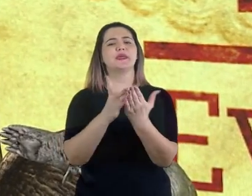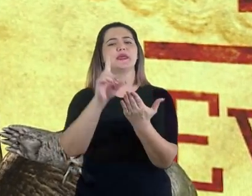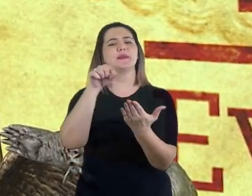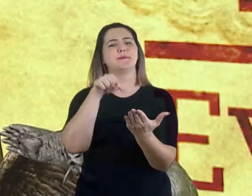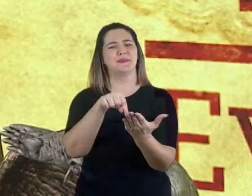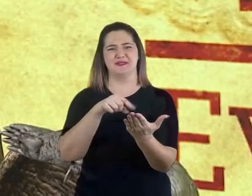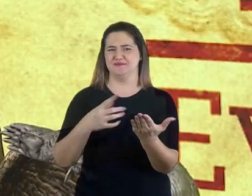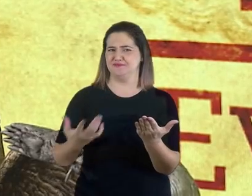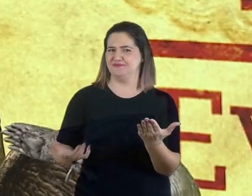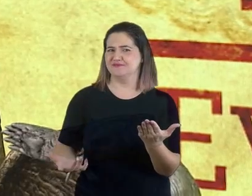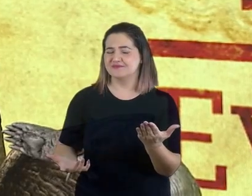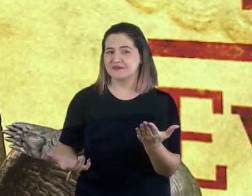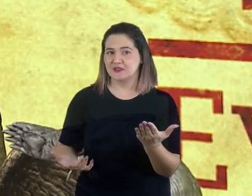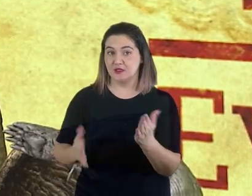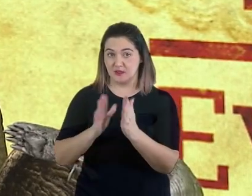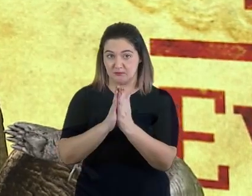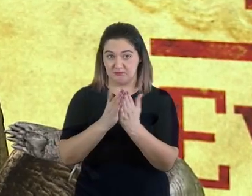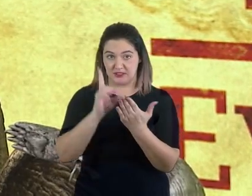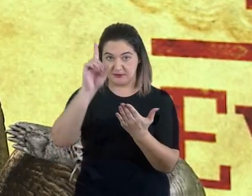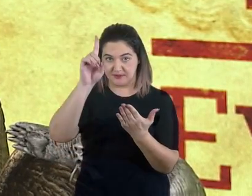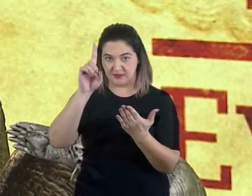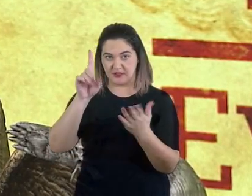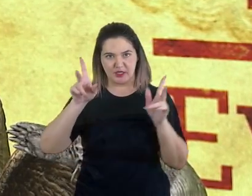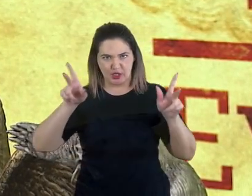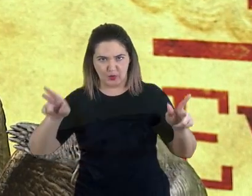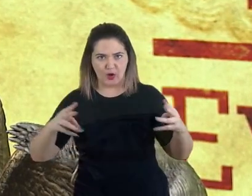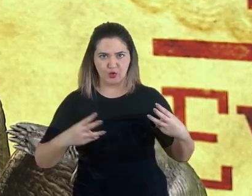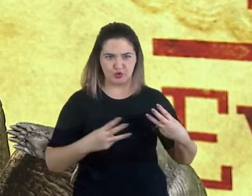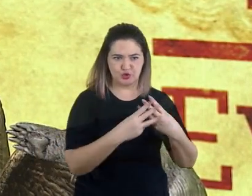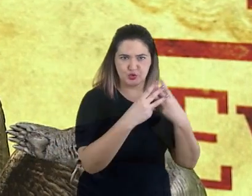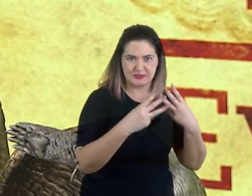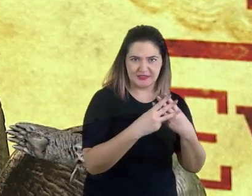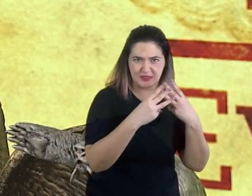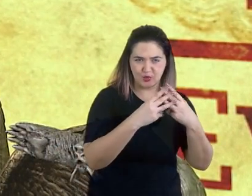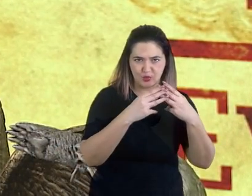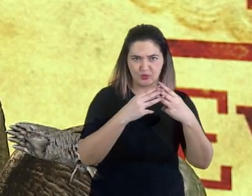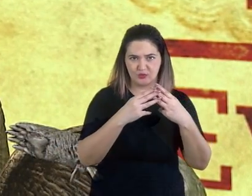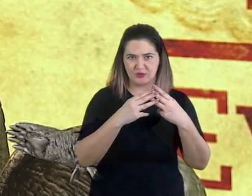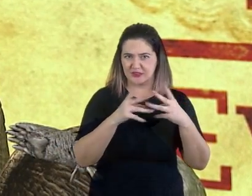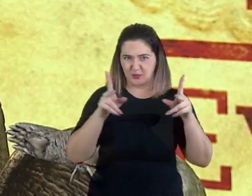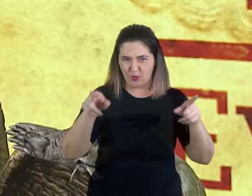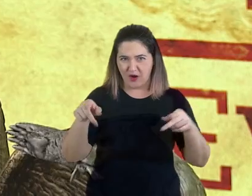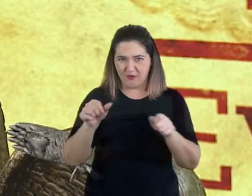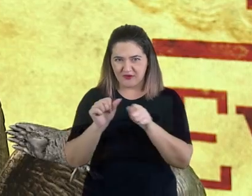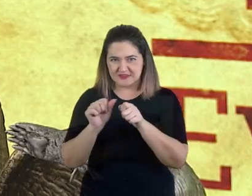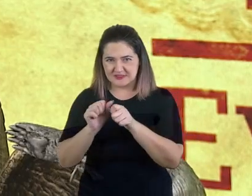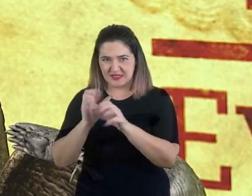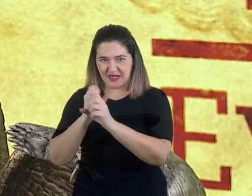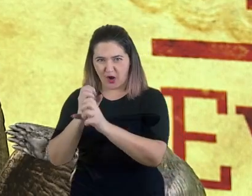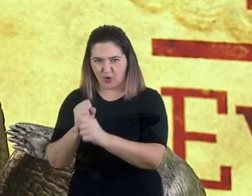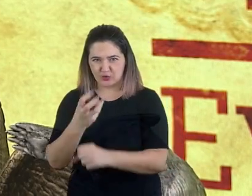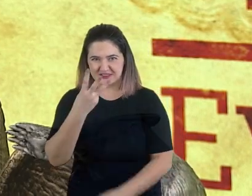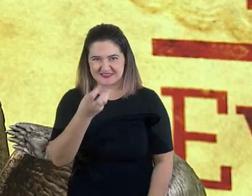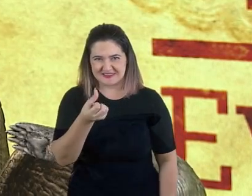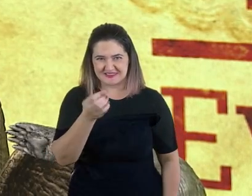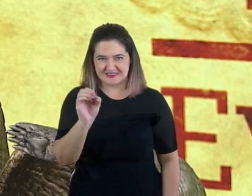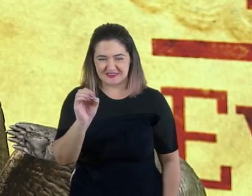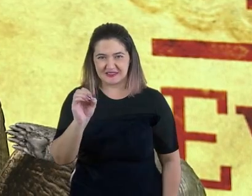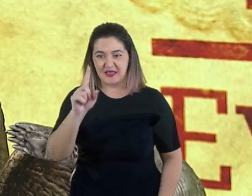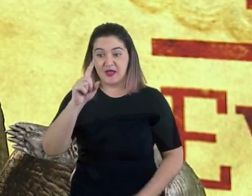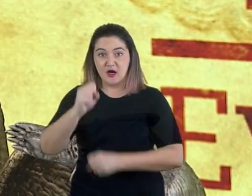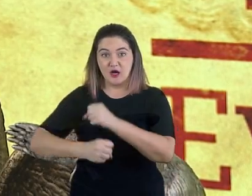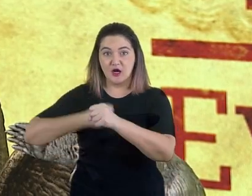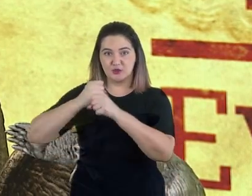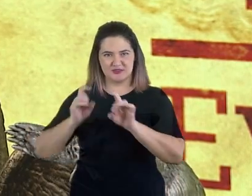temos indícios de que os judeus também seguiam esse esquema de um tempo ou um ano especial chamado Idam,